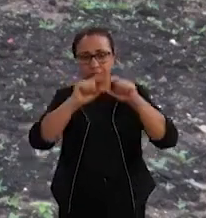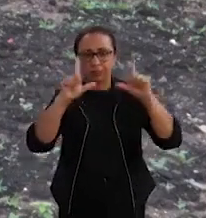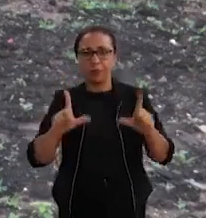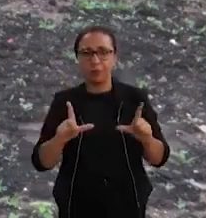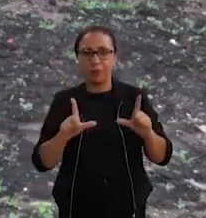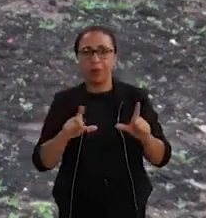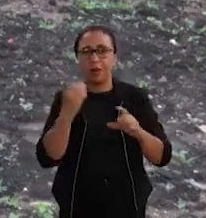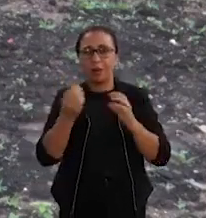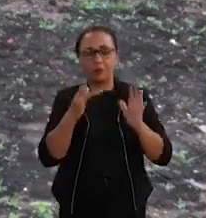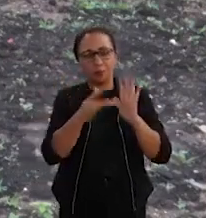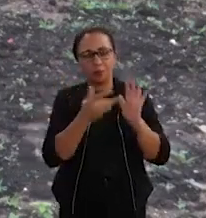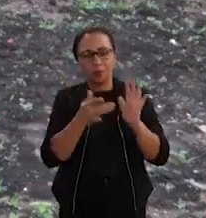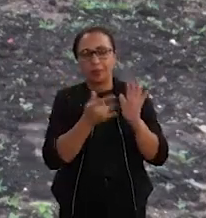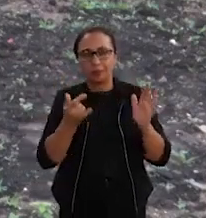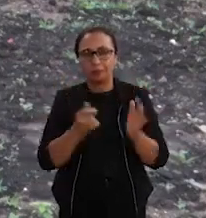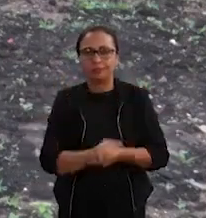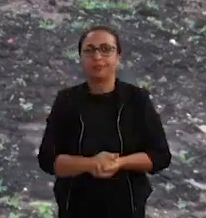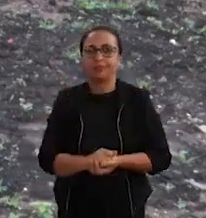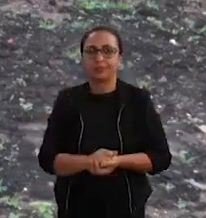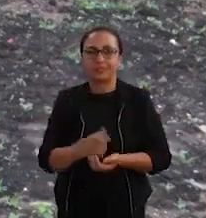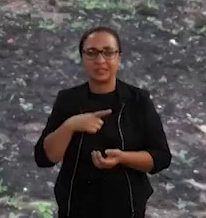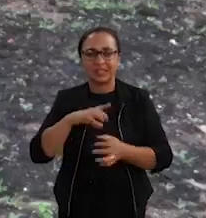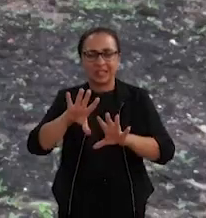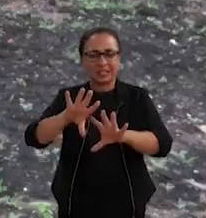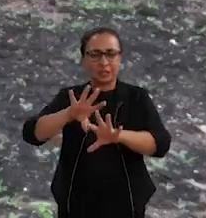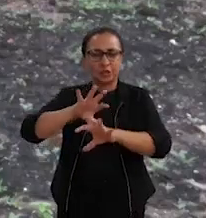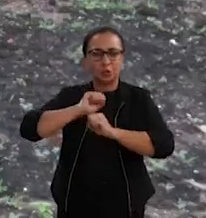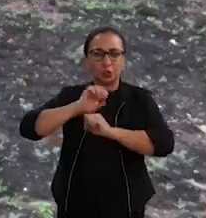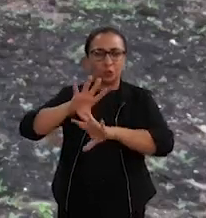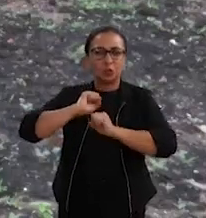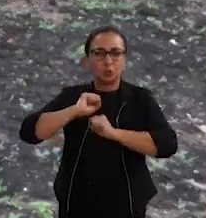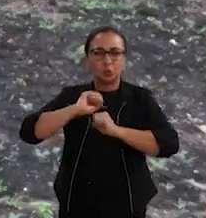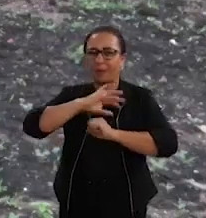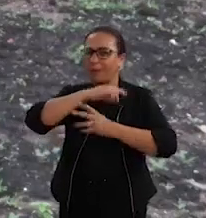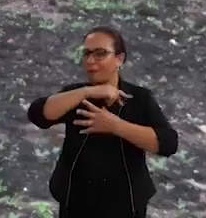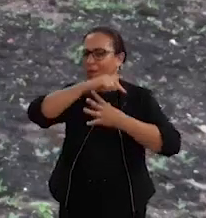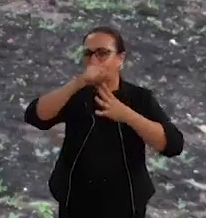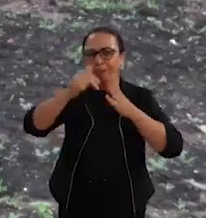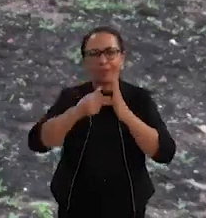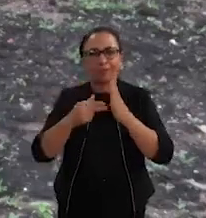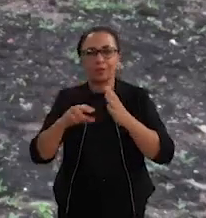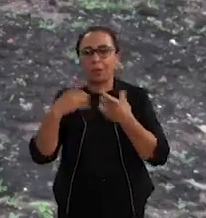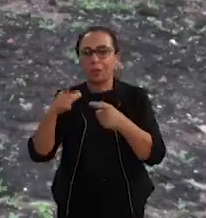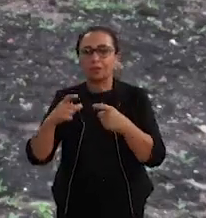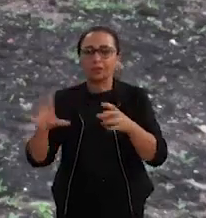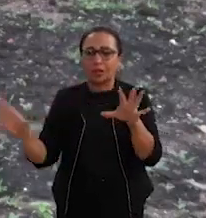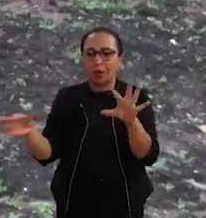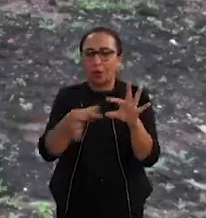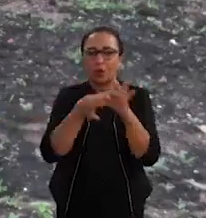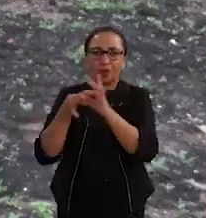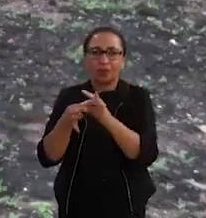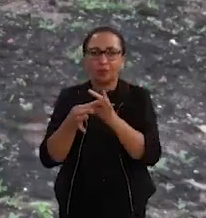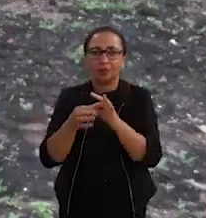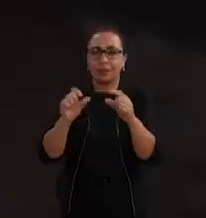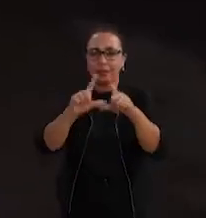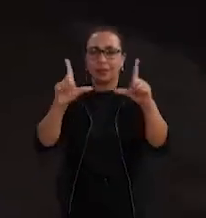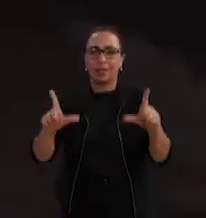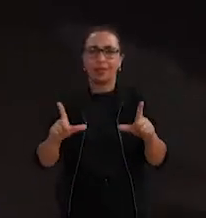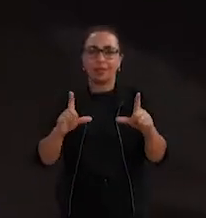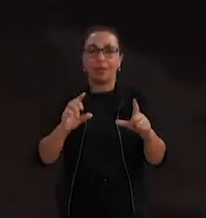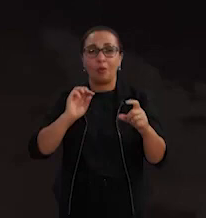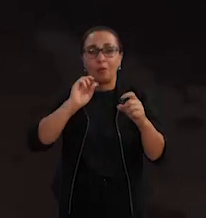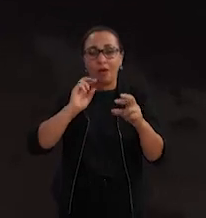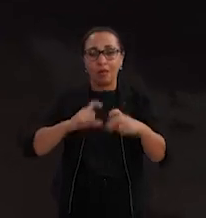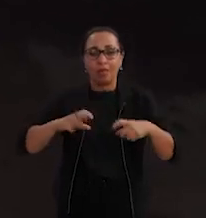Ele seria como se fosse o Tato. Eles são vários sensores embarcados, o qual se conecta com uma plataforma online.